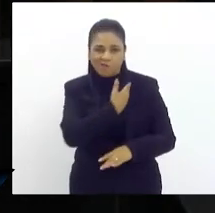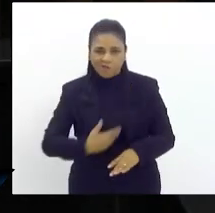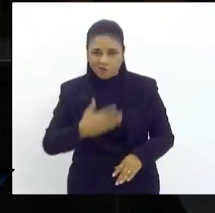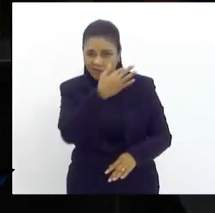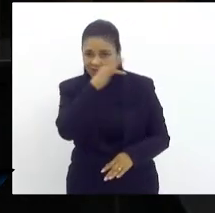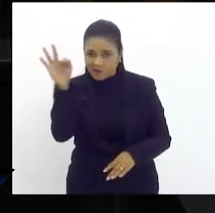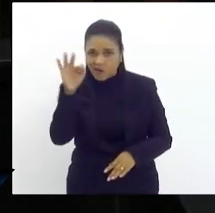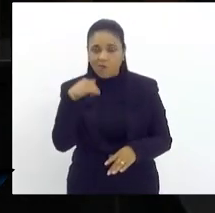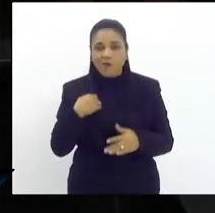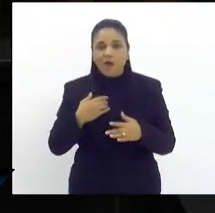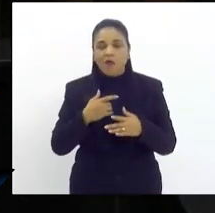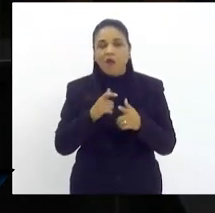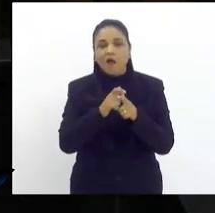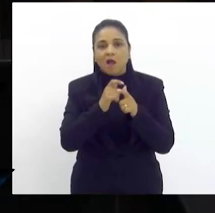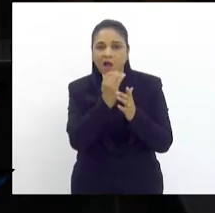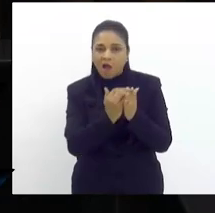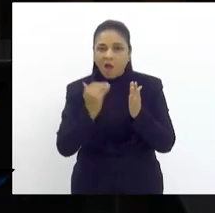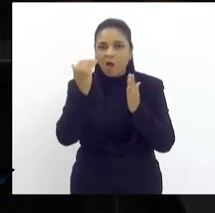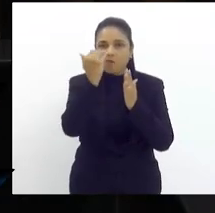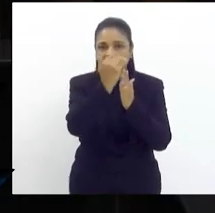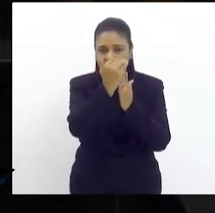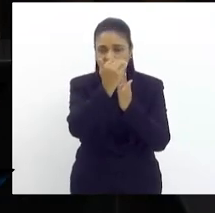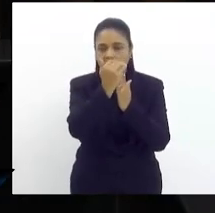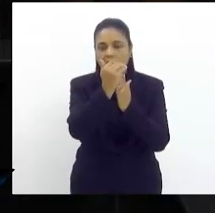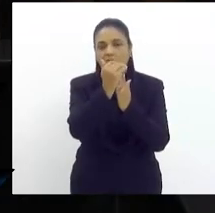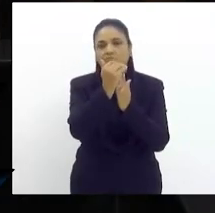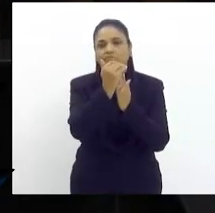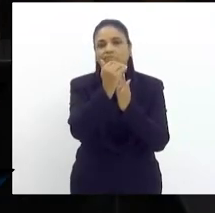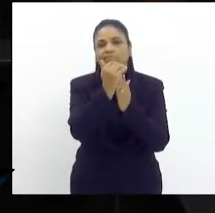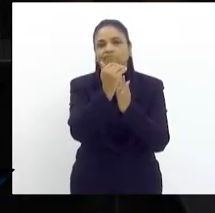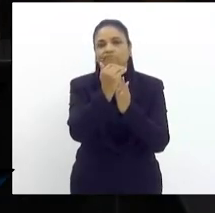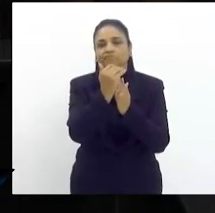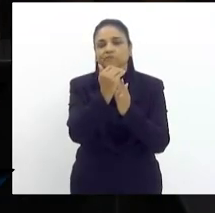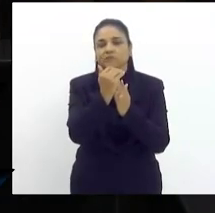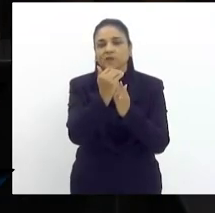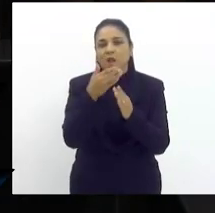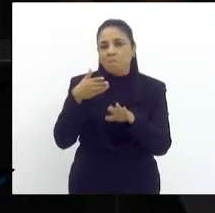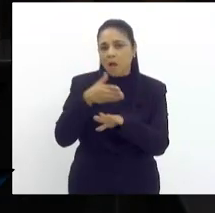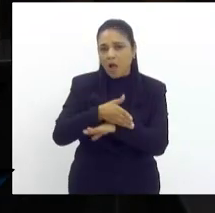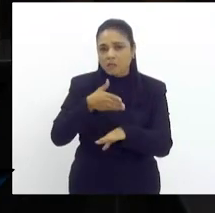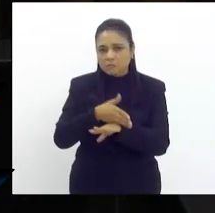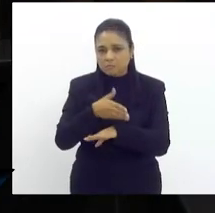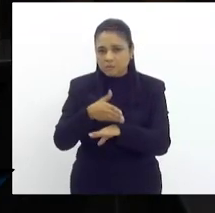a ampliação e a participação dos jovens